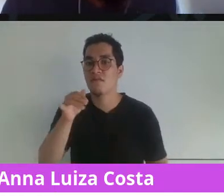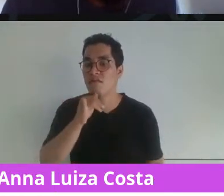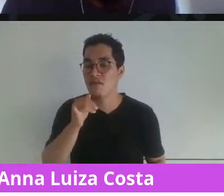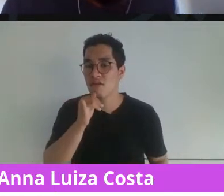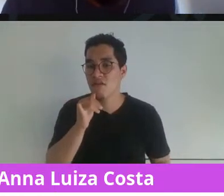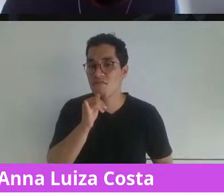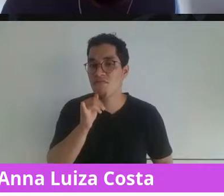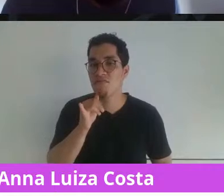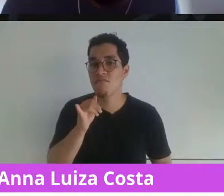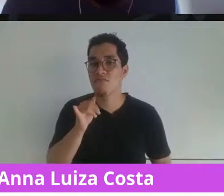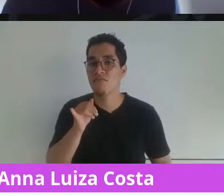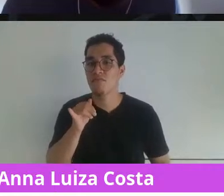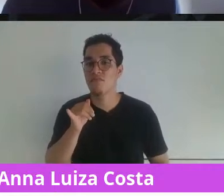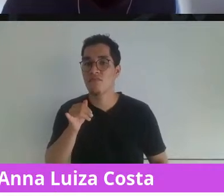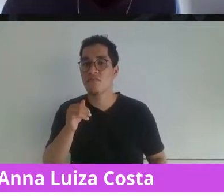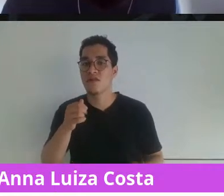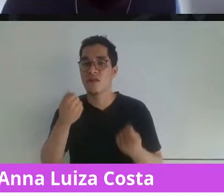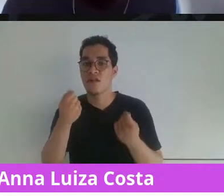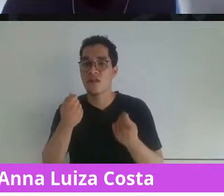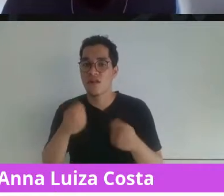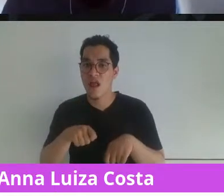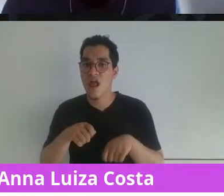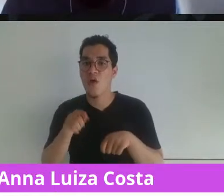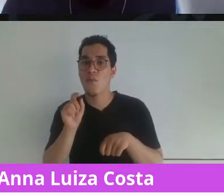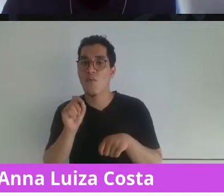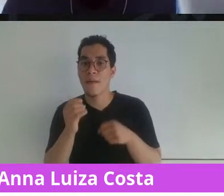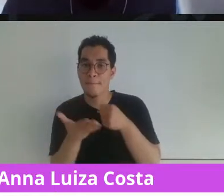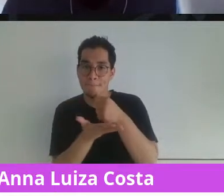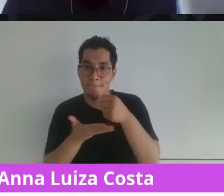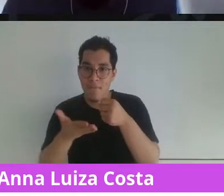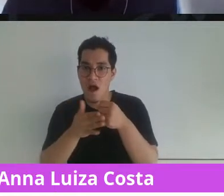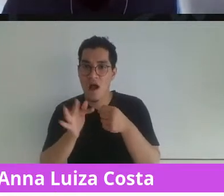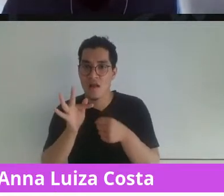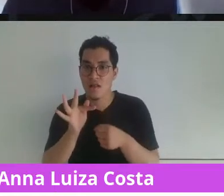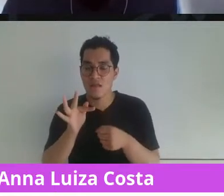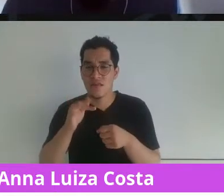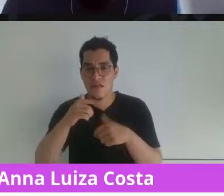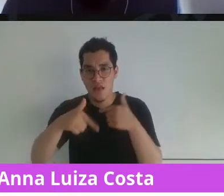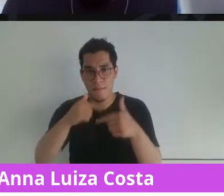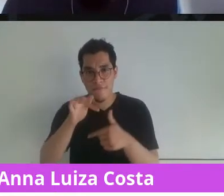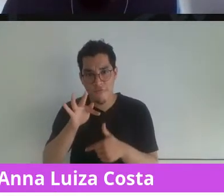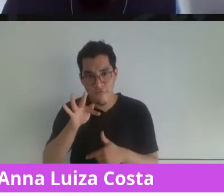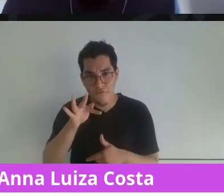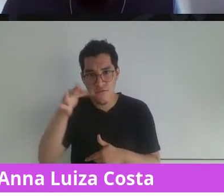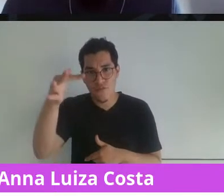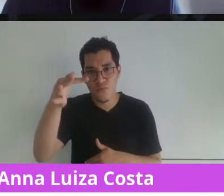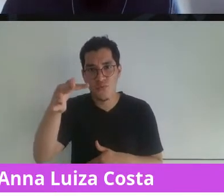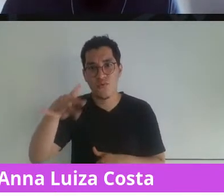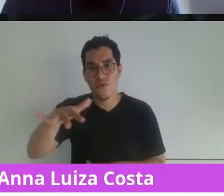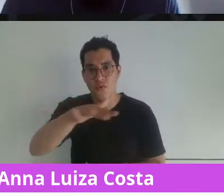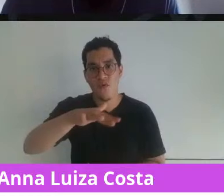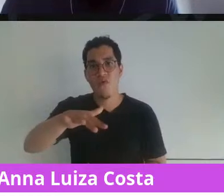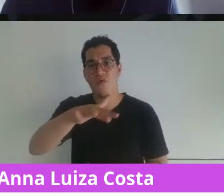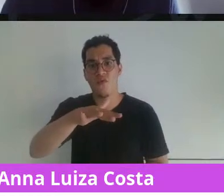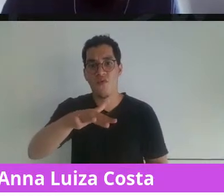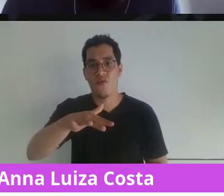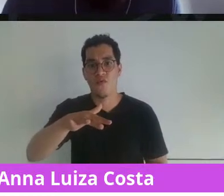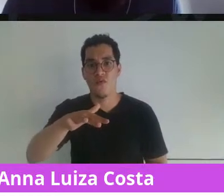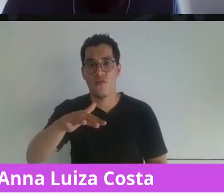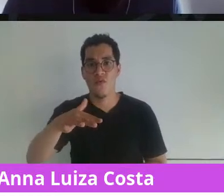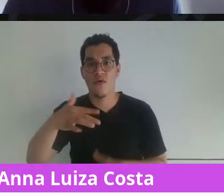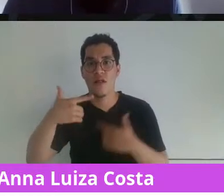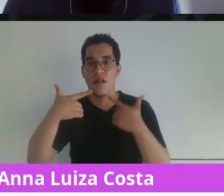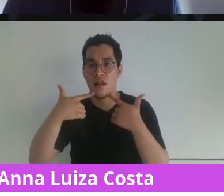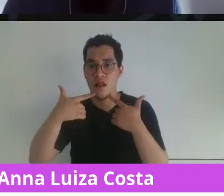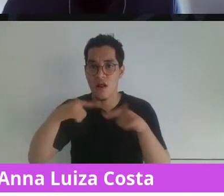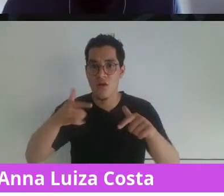eles servem também, já tem como base para futuros trabalhos, também na área, como a senhora falou, das línguas de sinais, que é